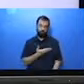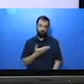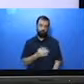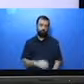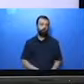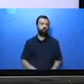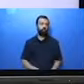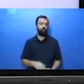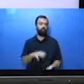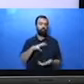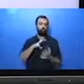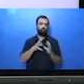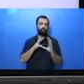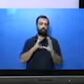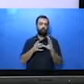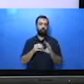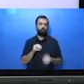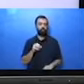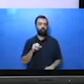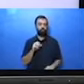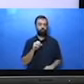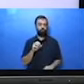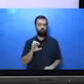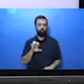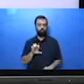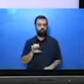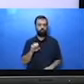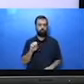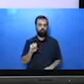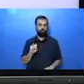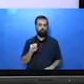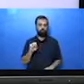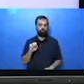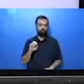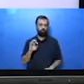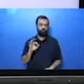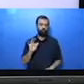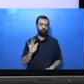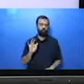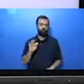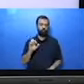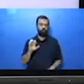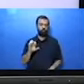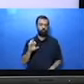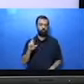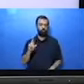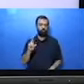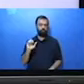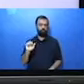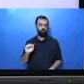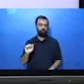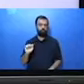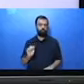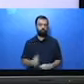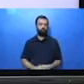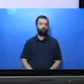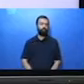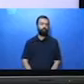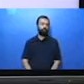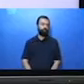O que é esse? Uma esfera, sólido geométrico, não